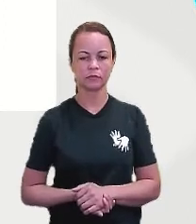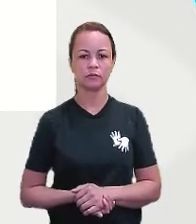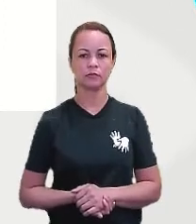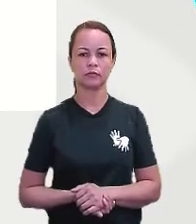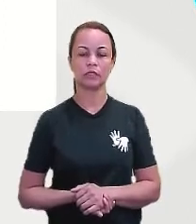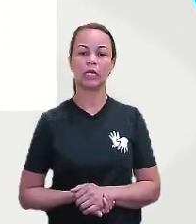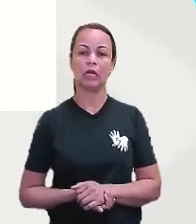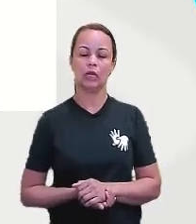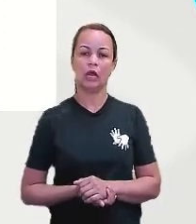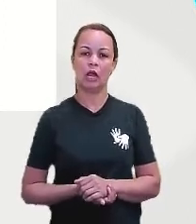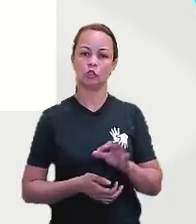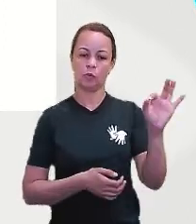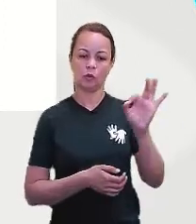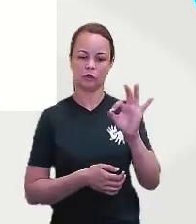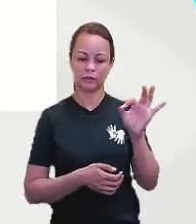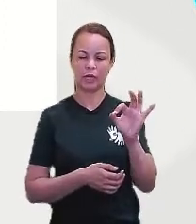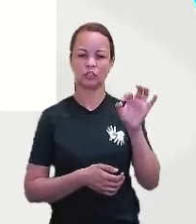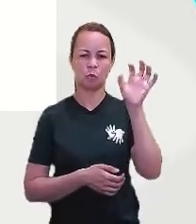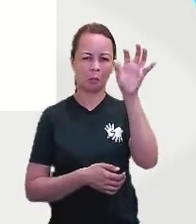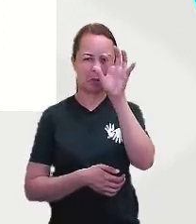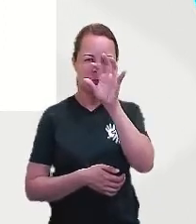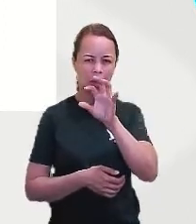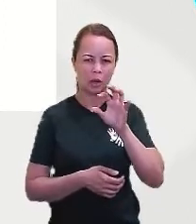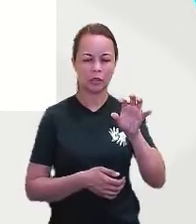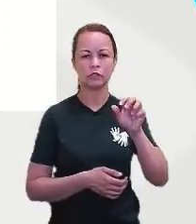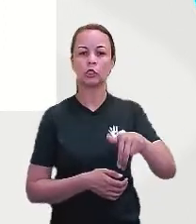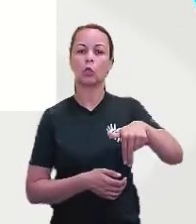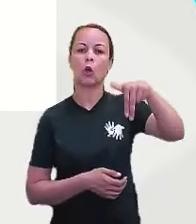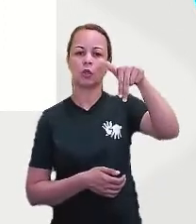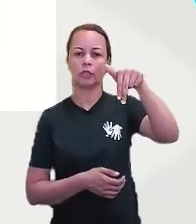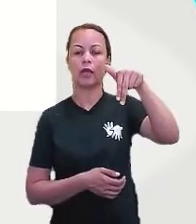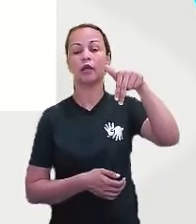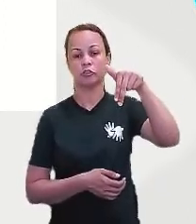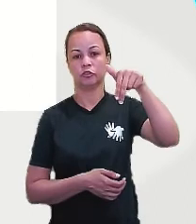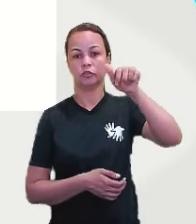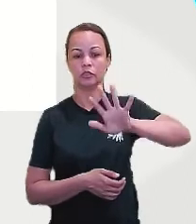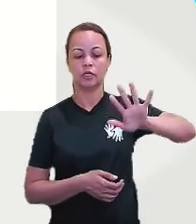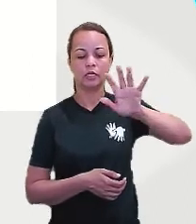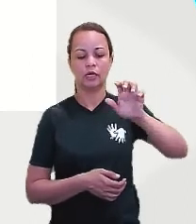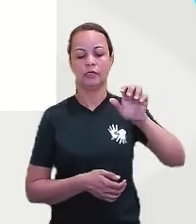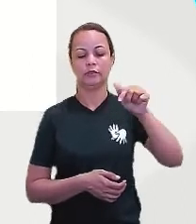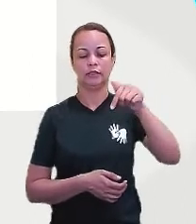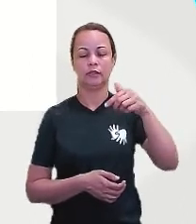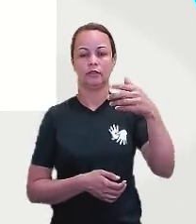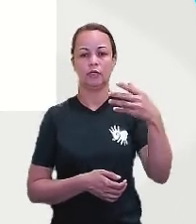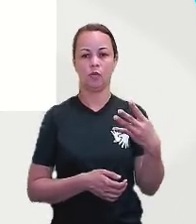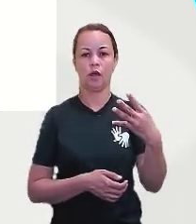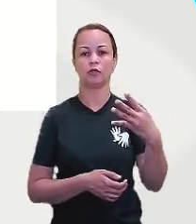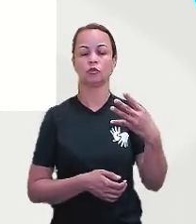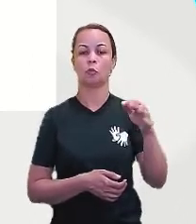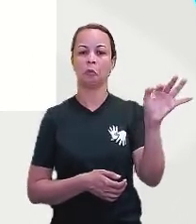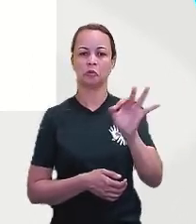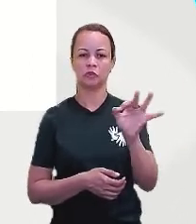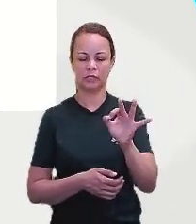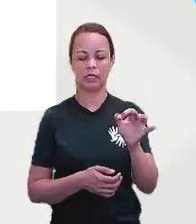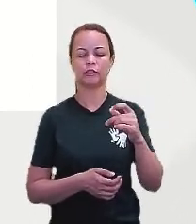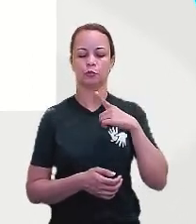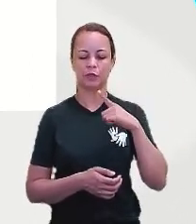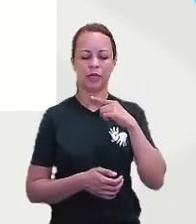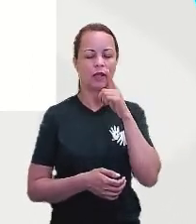ver aí as porcentagens por região. Na região Nordeste, cerca de 74% das residências são atendidas com